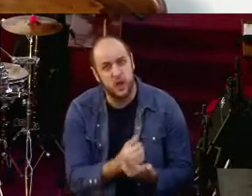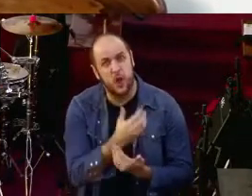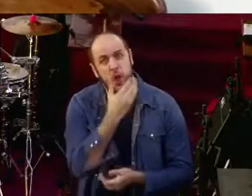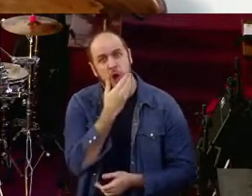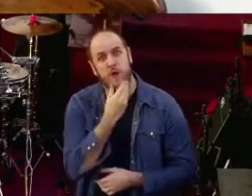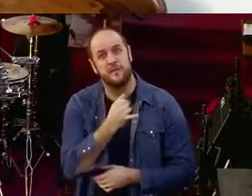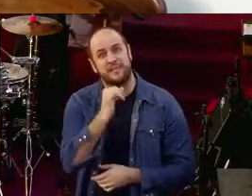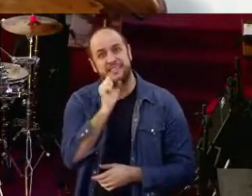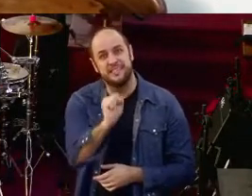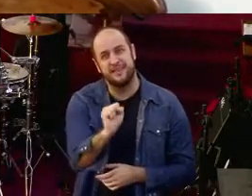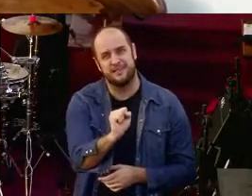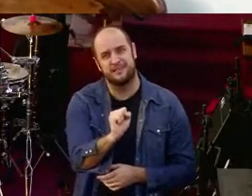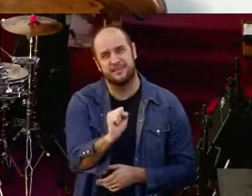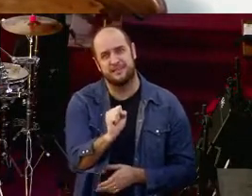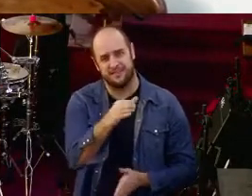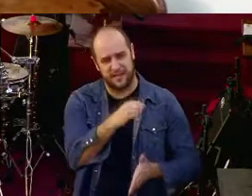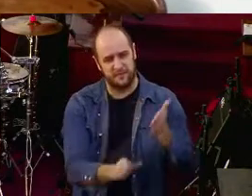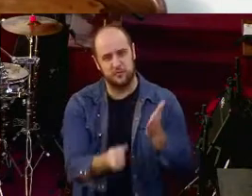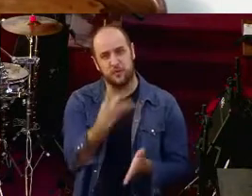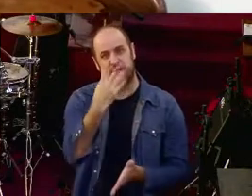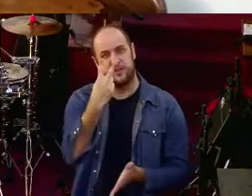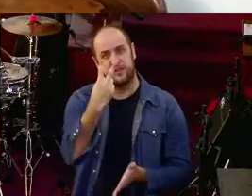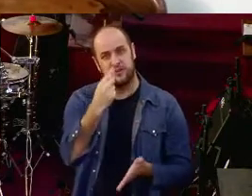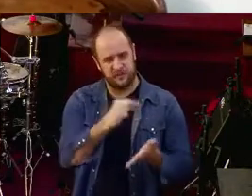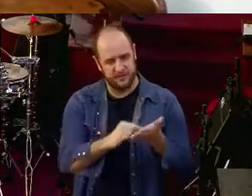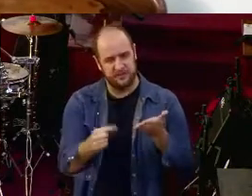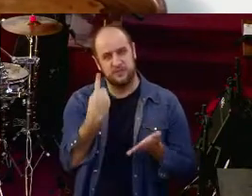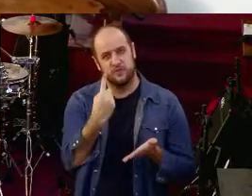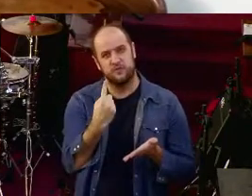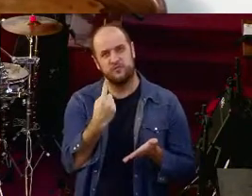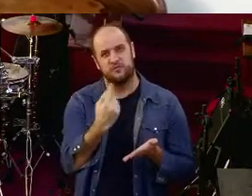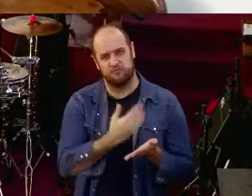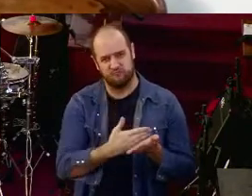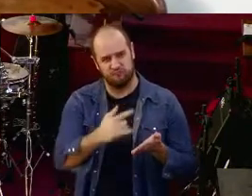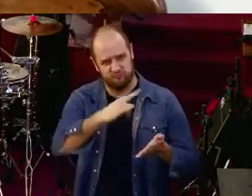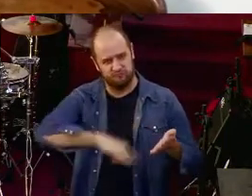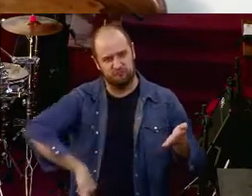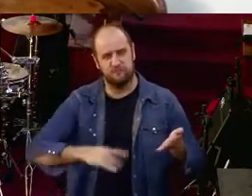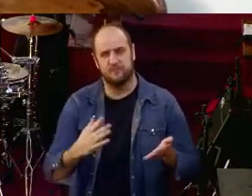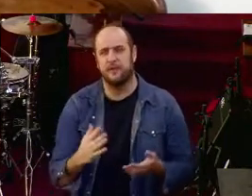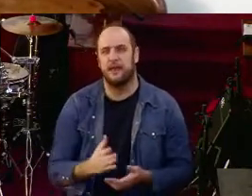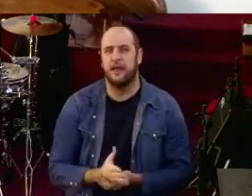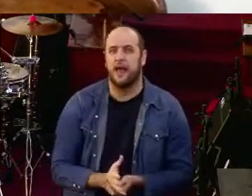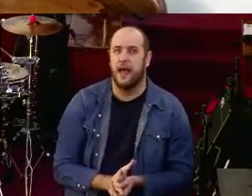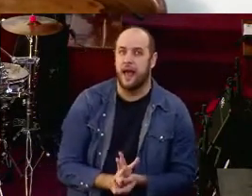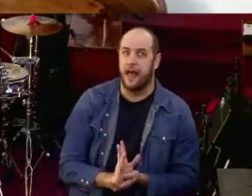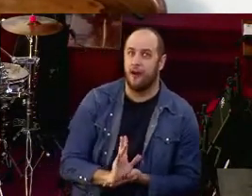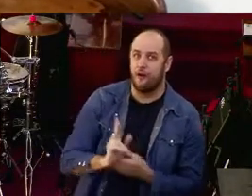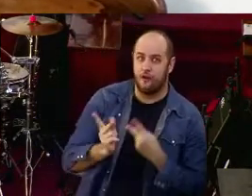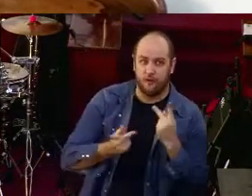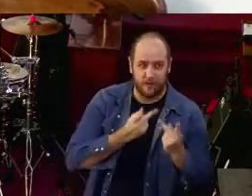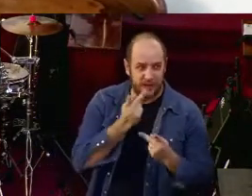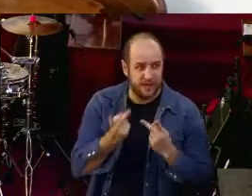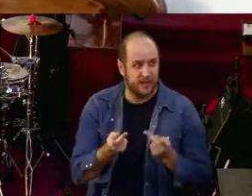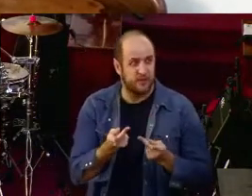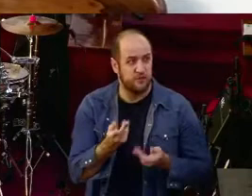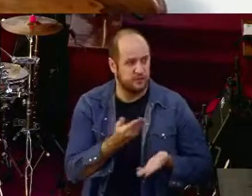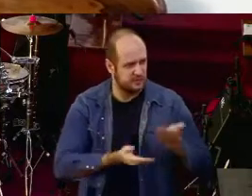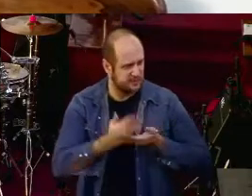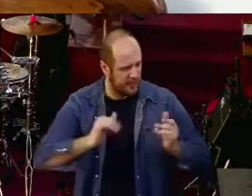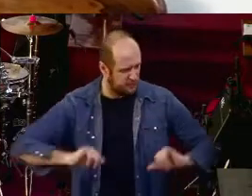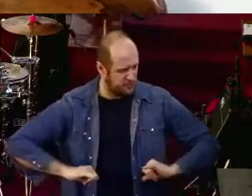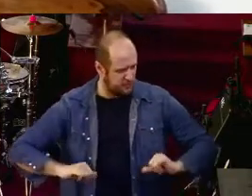Isaías. Isaías 42, do versículo 1 em diante. E isso vai levar, inclusive, para o servo sofredor de